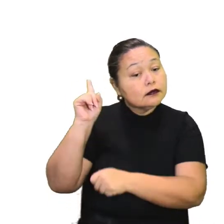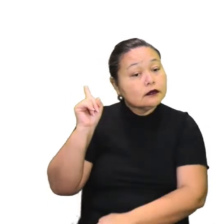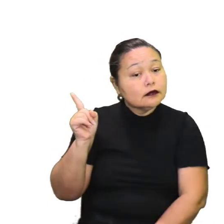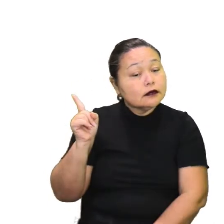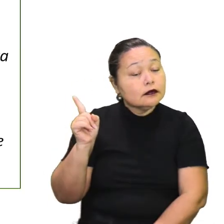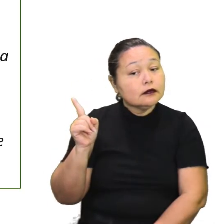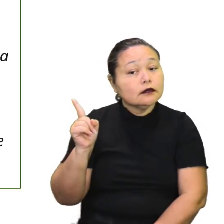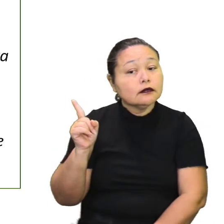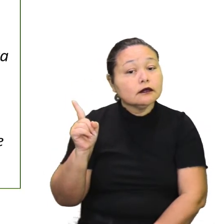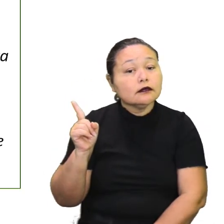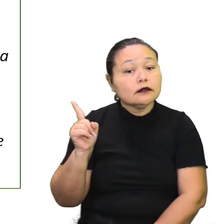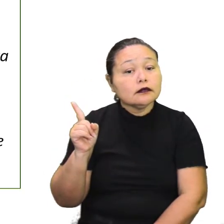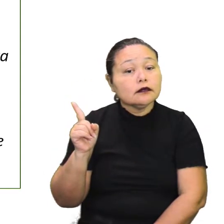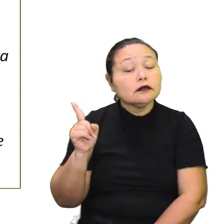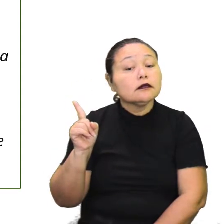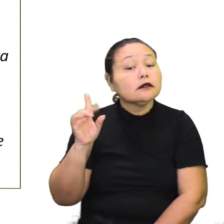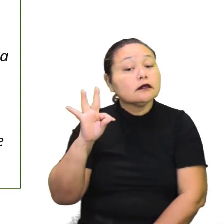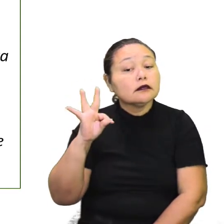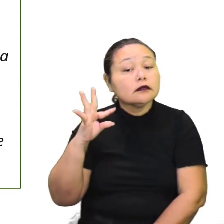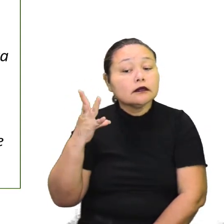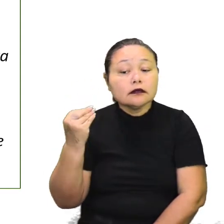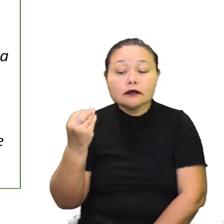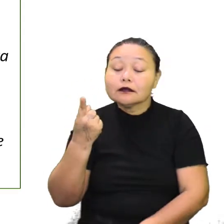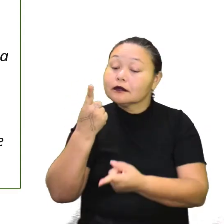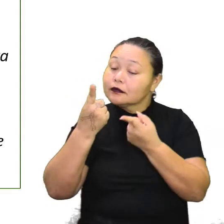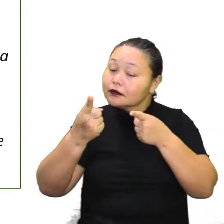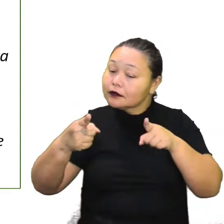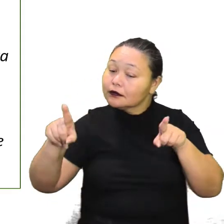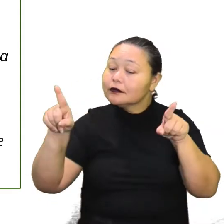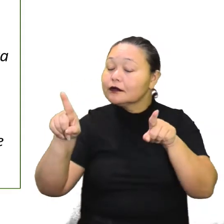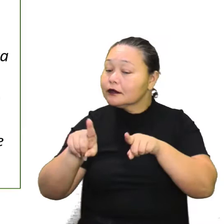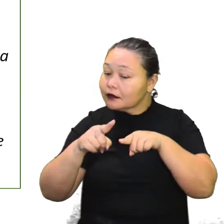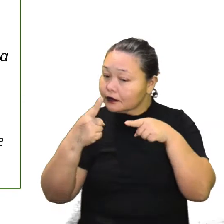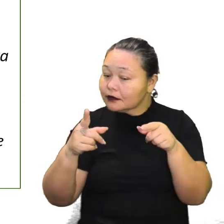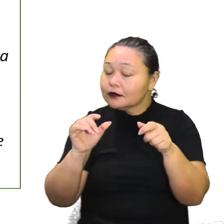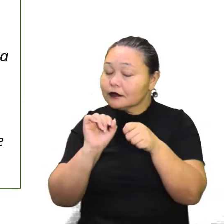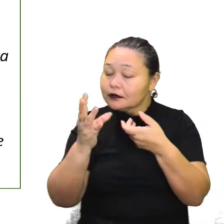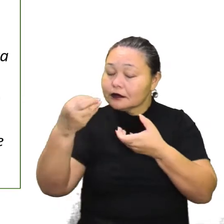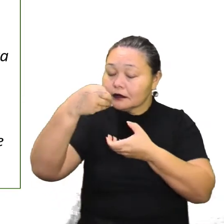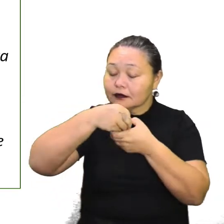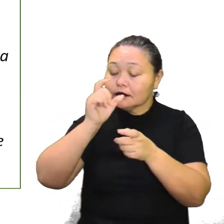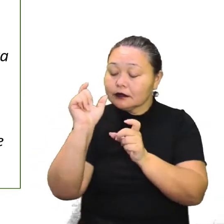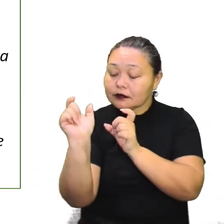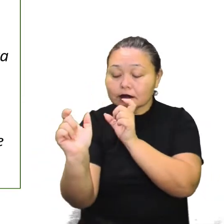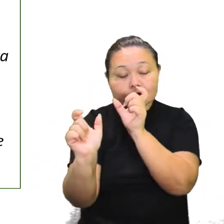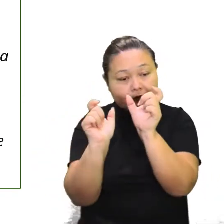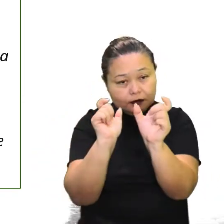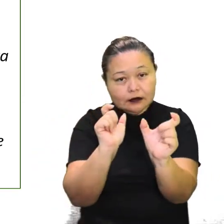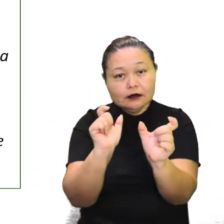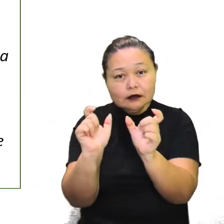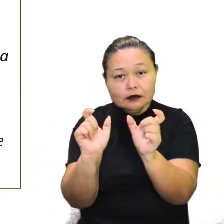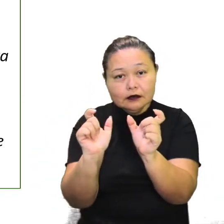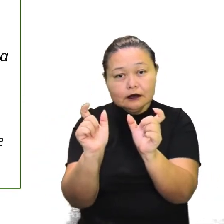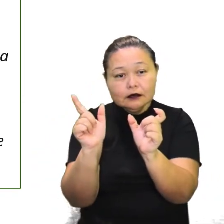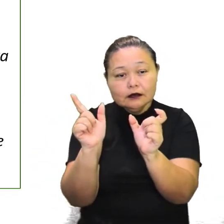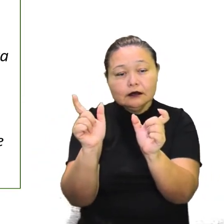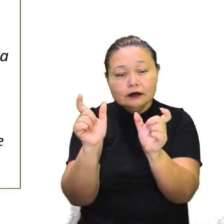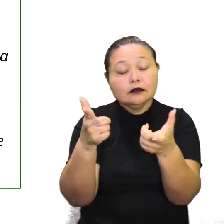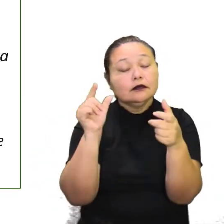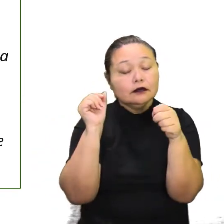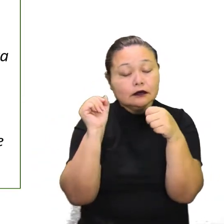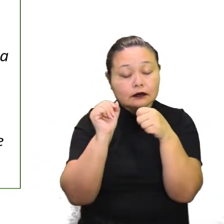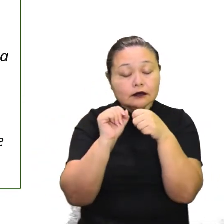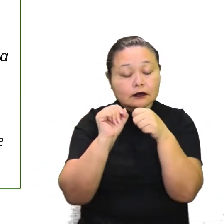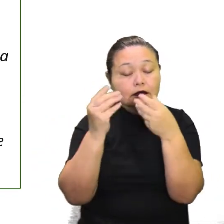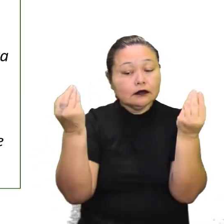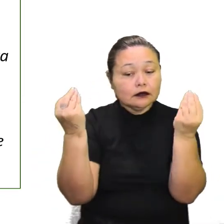nós temos aí, né, toda a musicalidade, como a gente disse, as palavras, né, aí